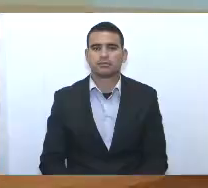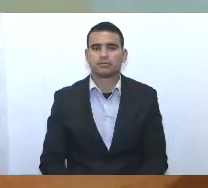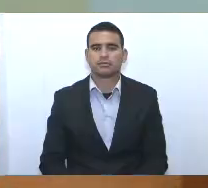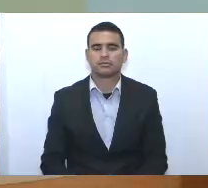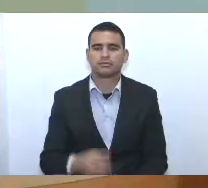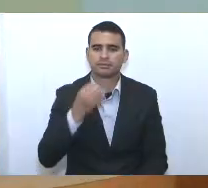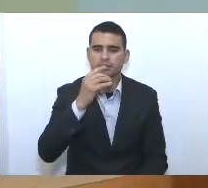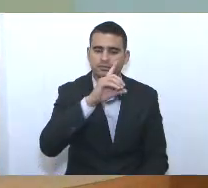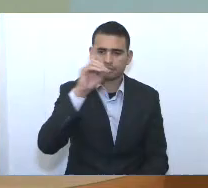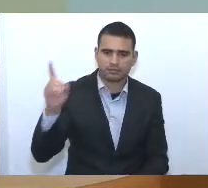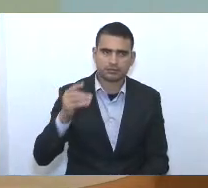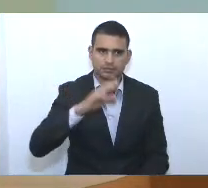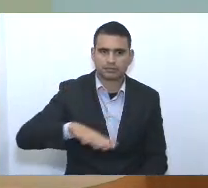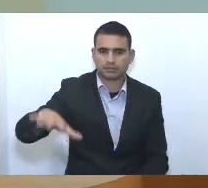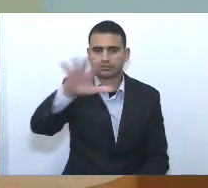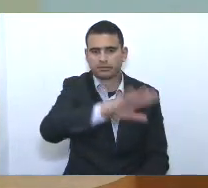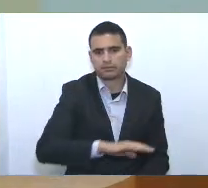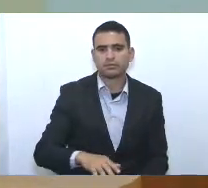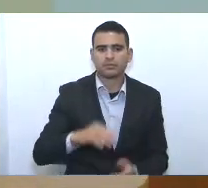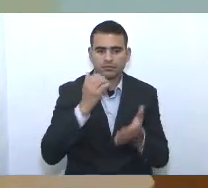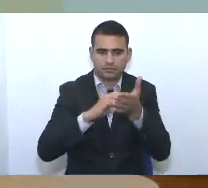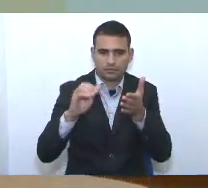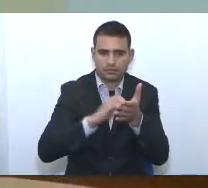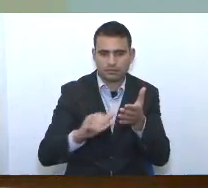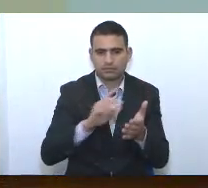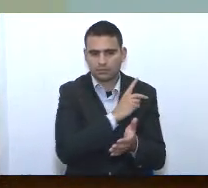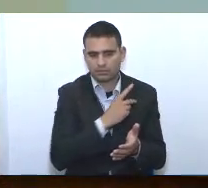Bom dia a todos, bom dia secretário, presidente.